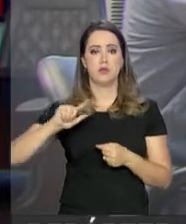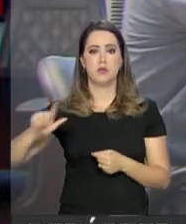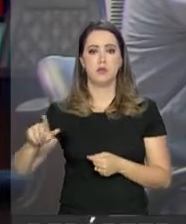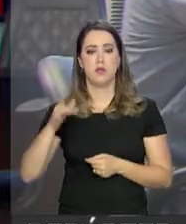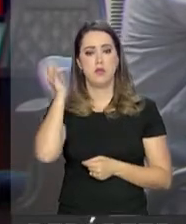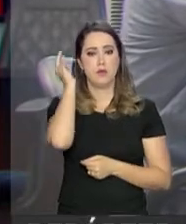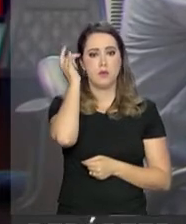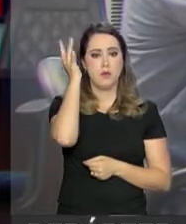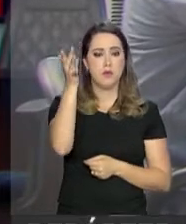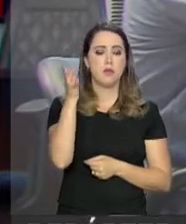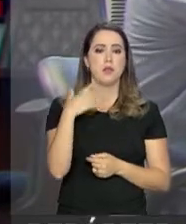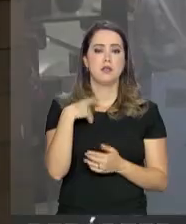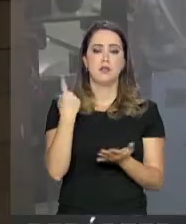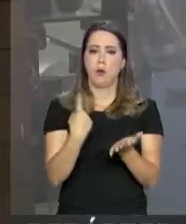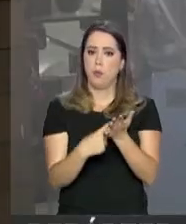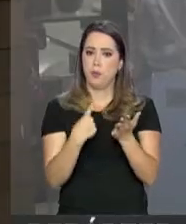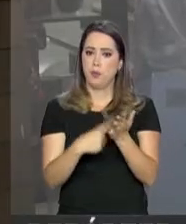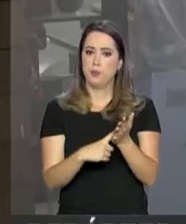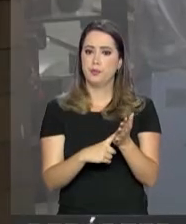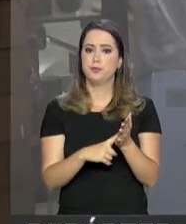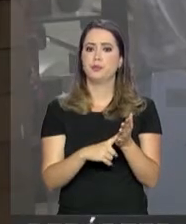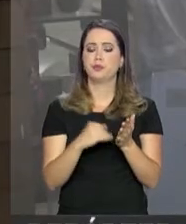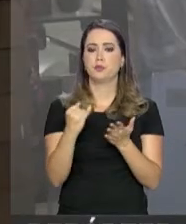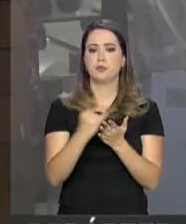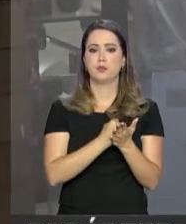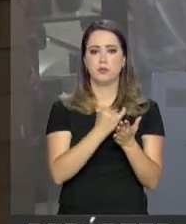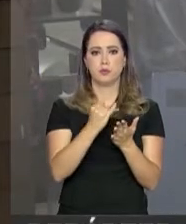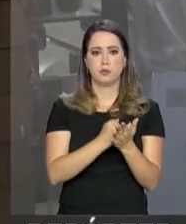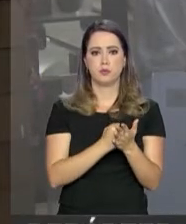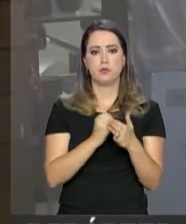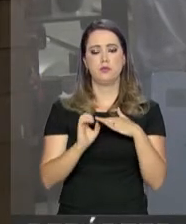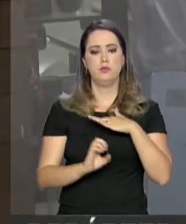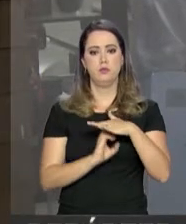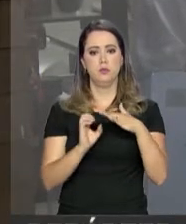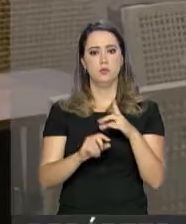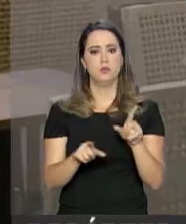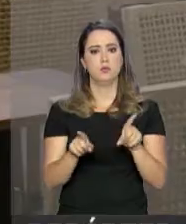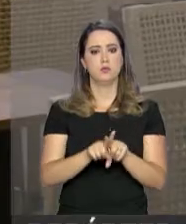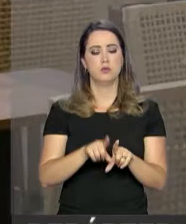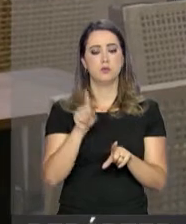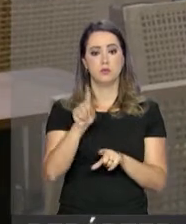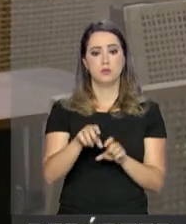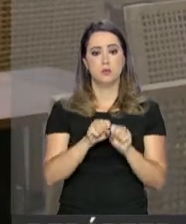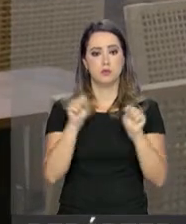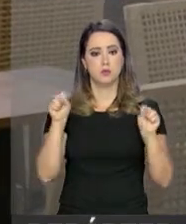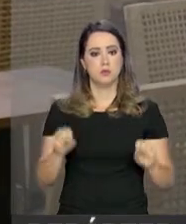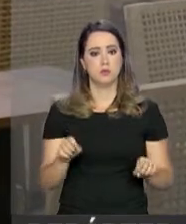de facilitar o cumprimento das obrigações por parte das empresas cadastradas,